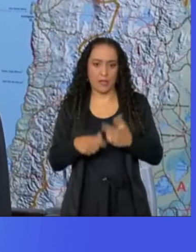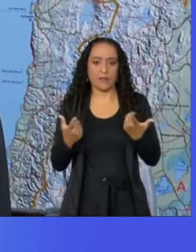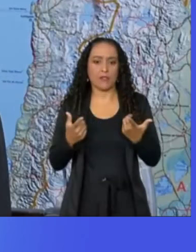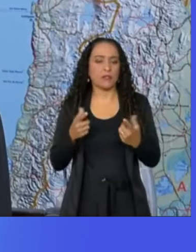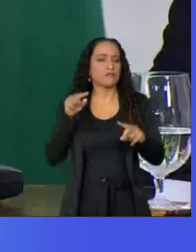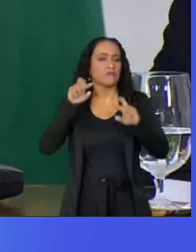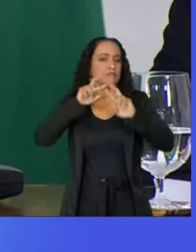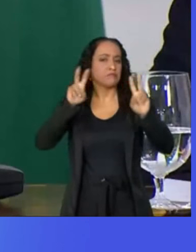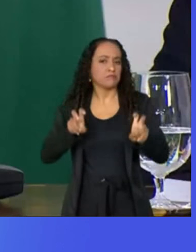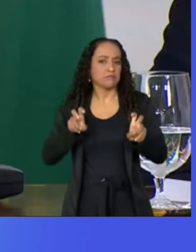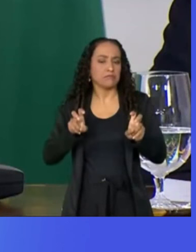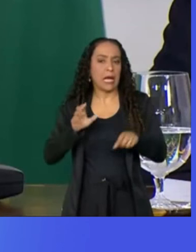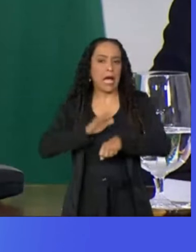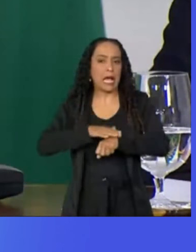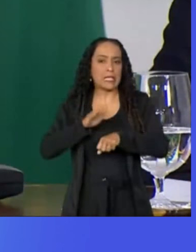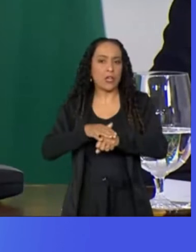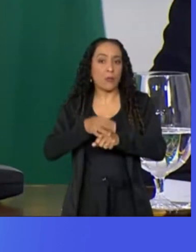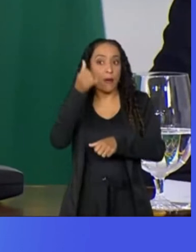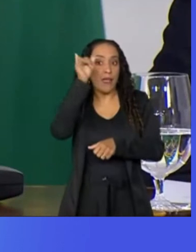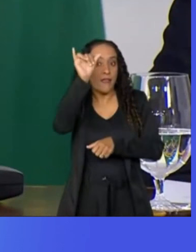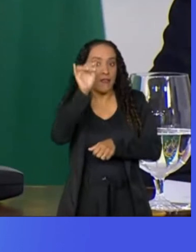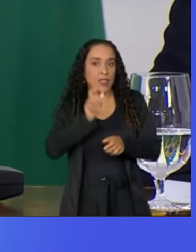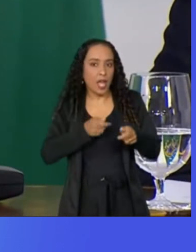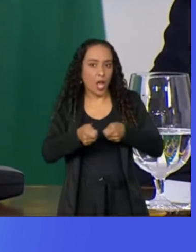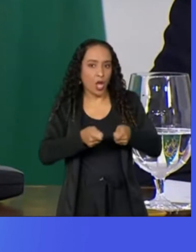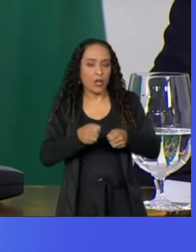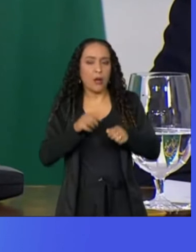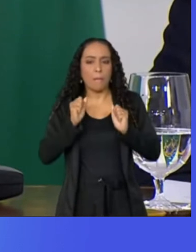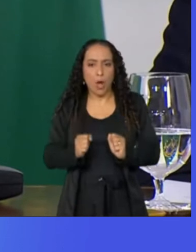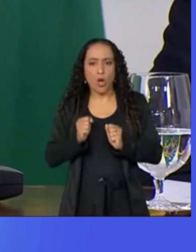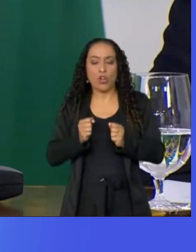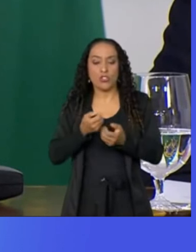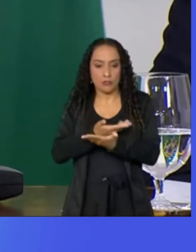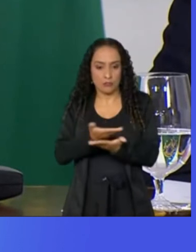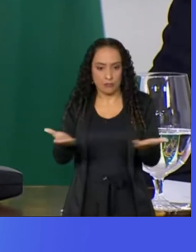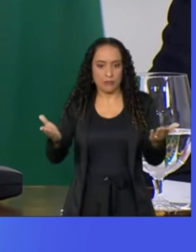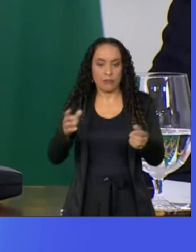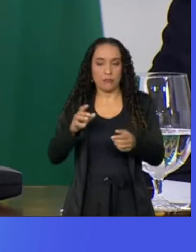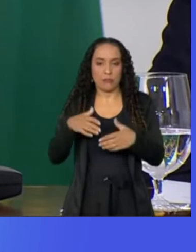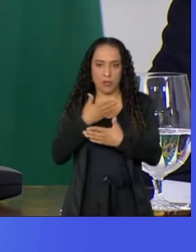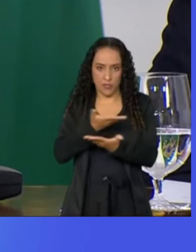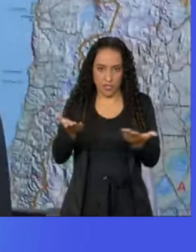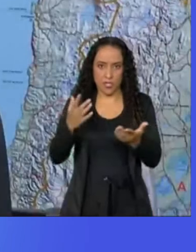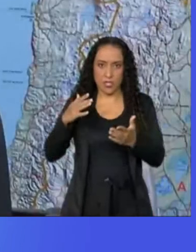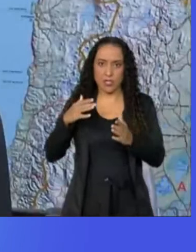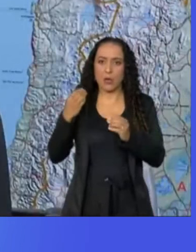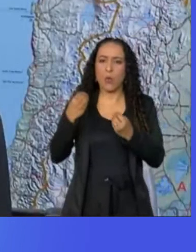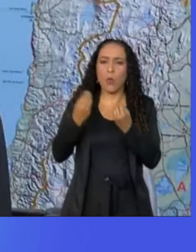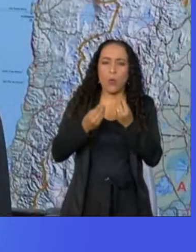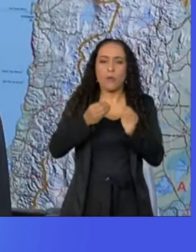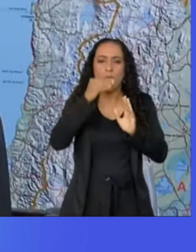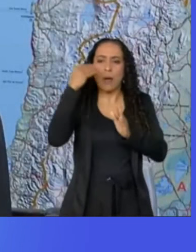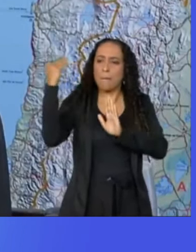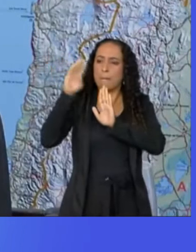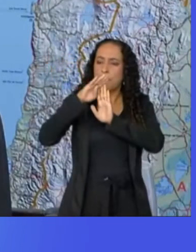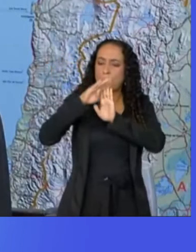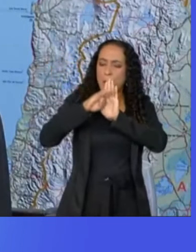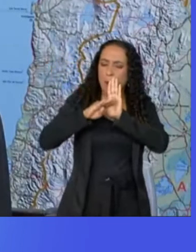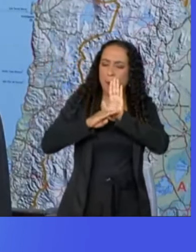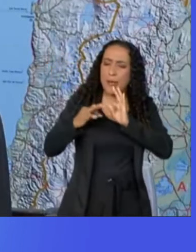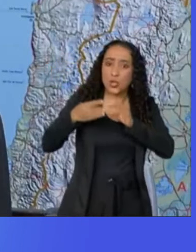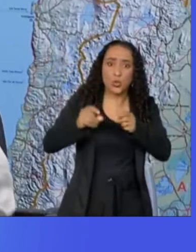ponto de vista de ter uma ação preventiva nós podemos distribuir pros senhores uma linha do tempo de tudo que foi feito de primeo